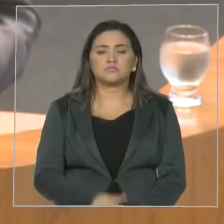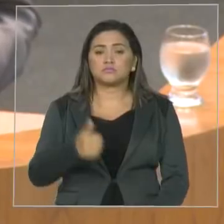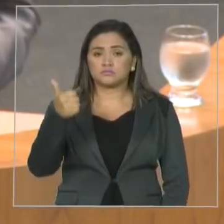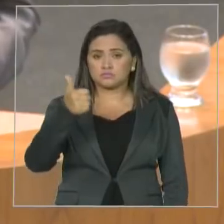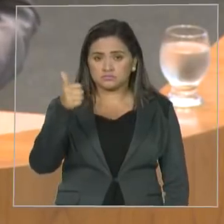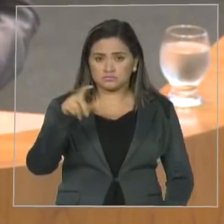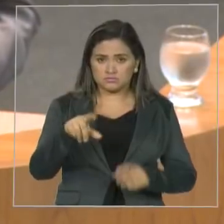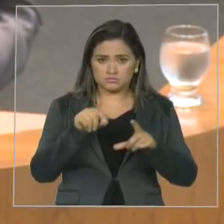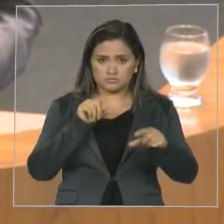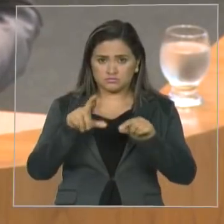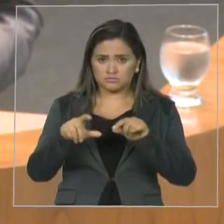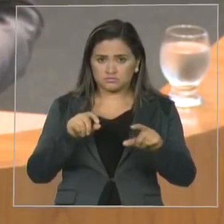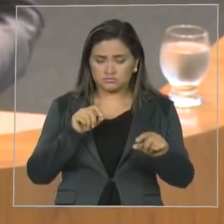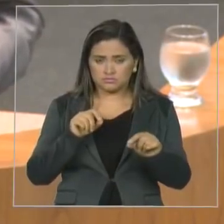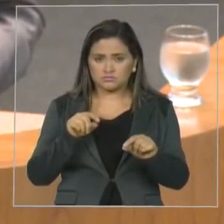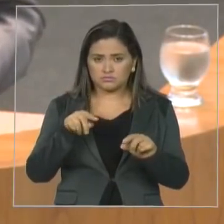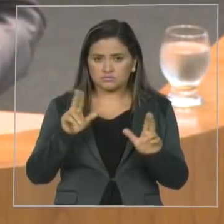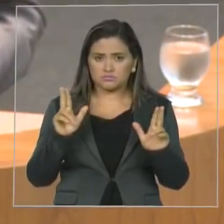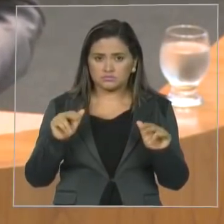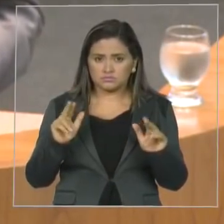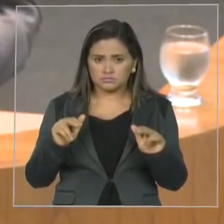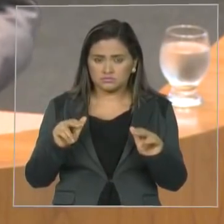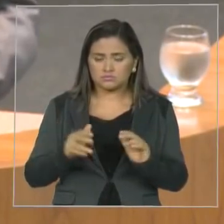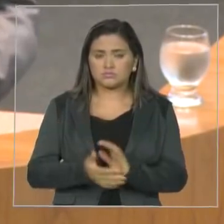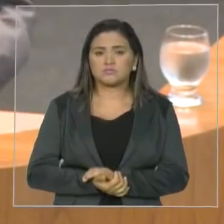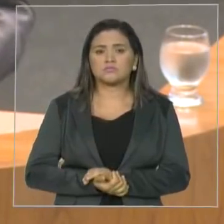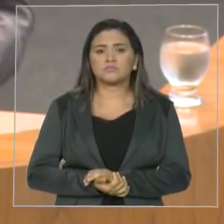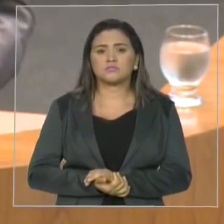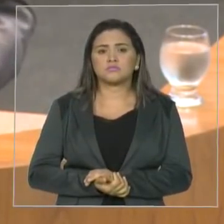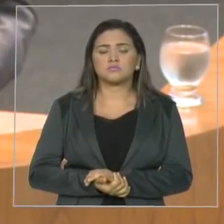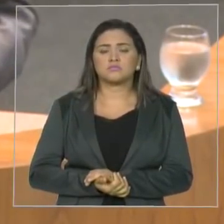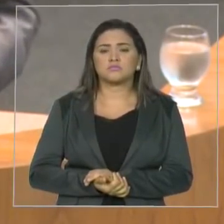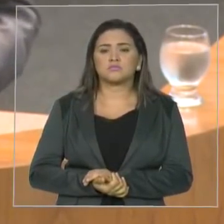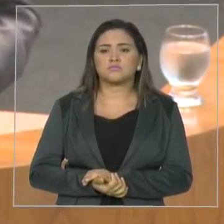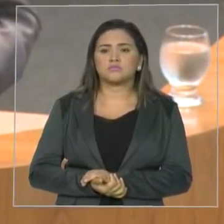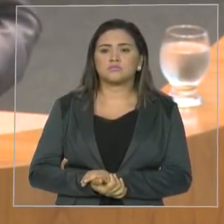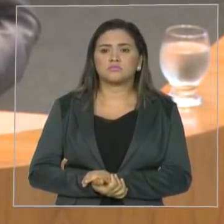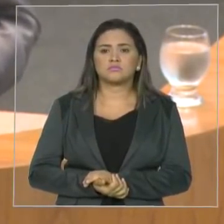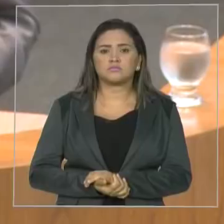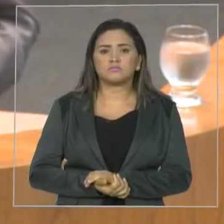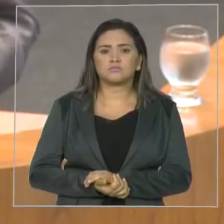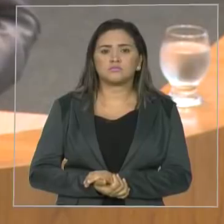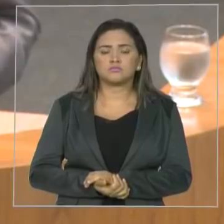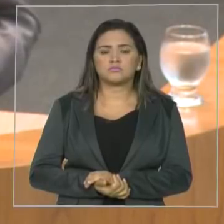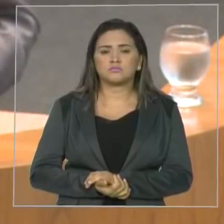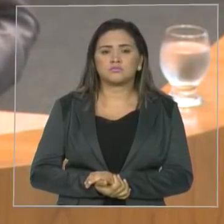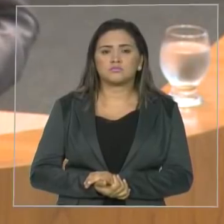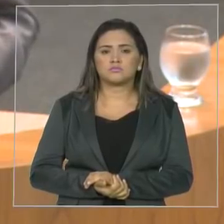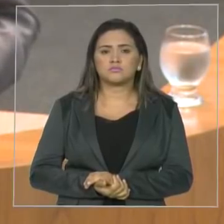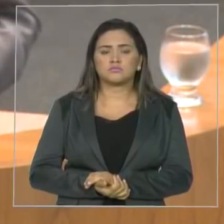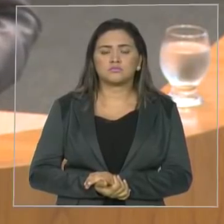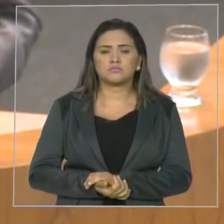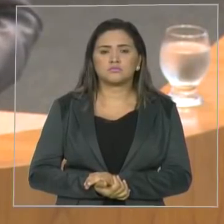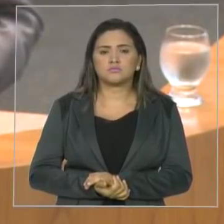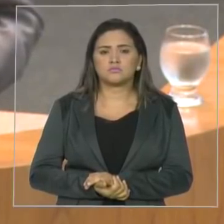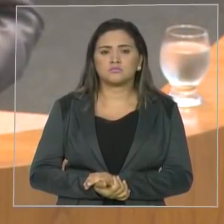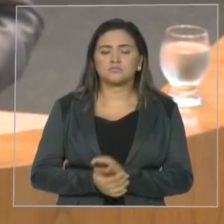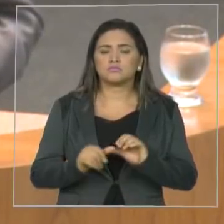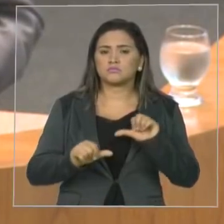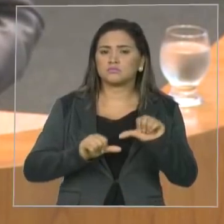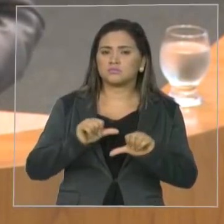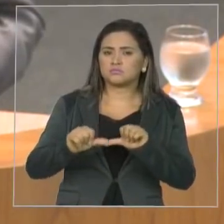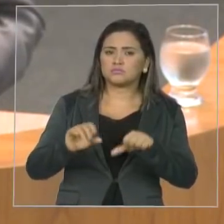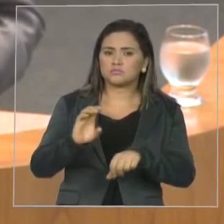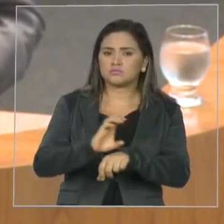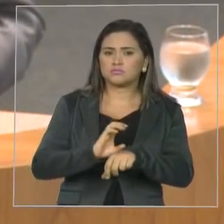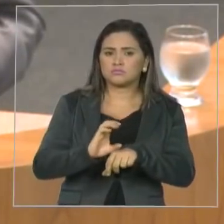ocorreu no dia 16 do corrente ano, sexta-feira, por